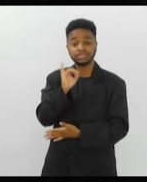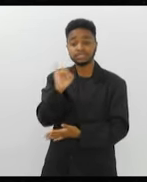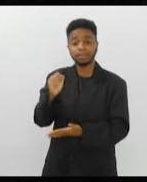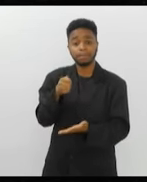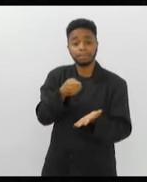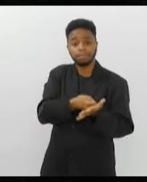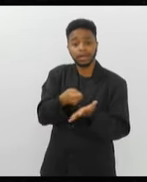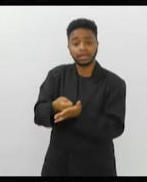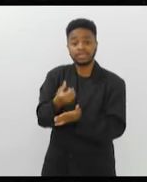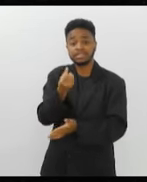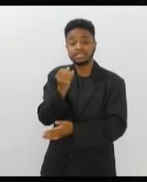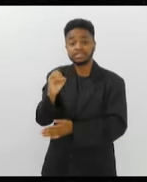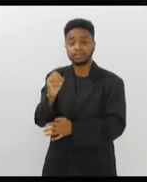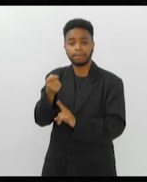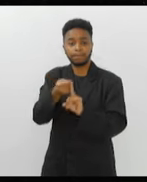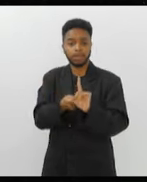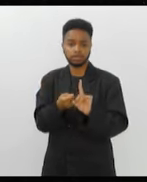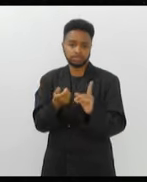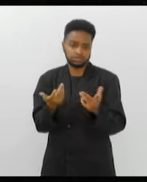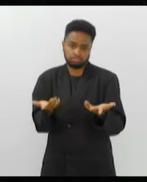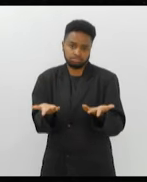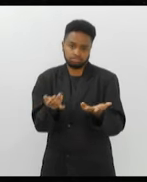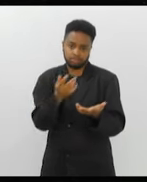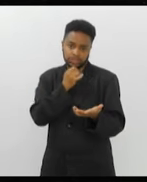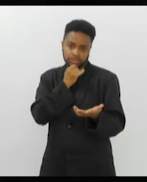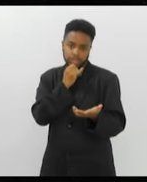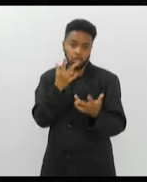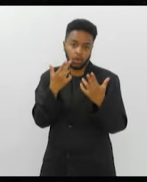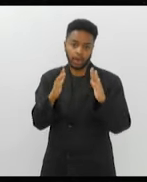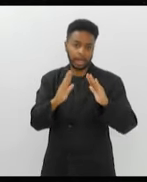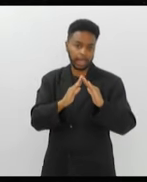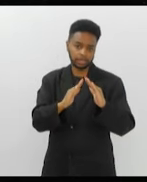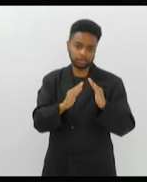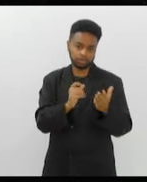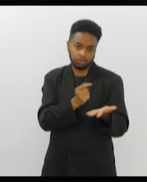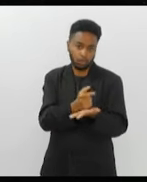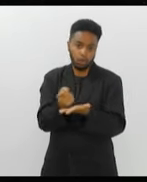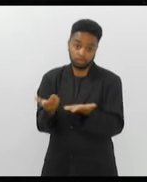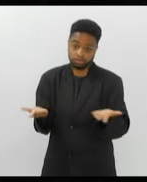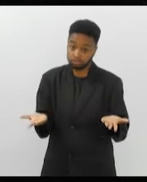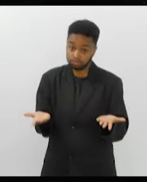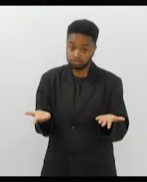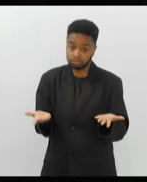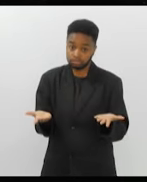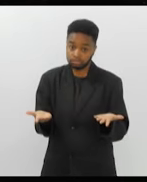60 meses, como tem, por exemplo, de imóveis. Então,